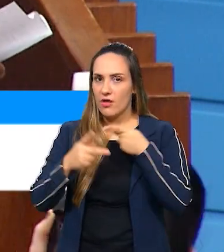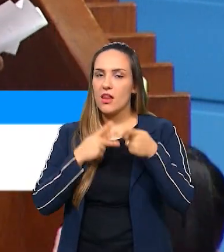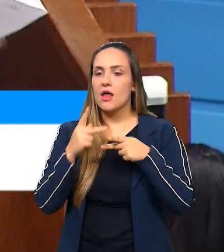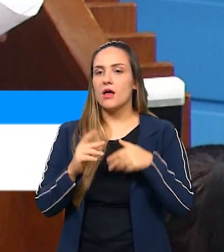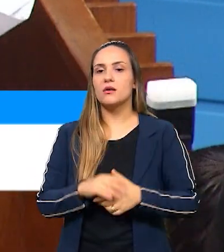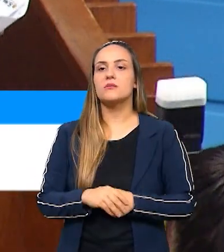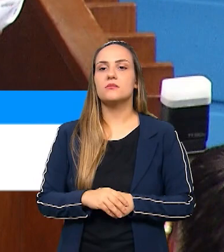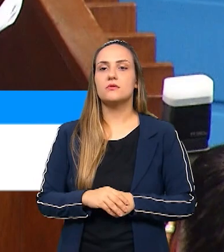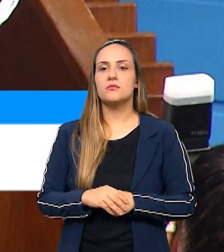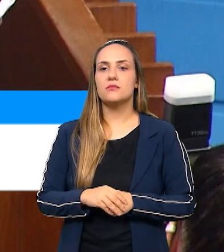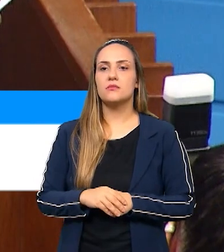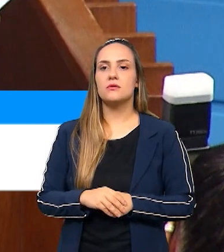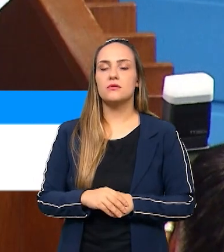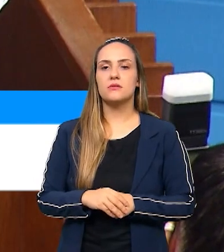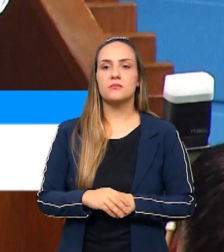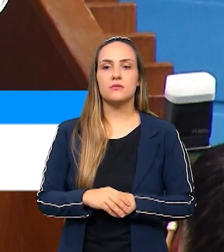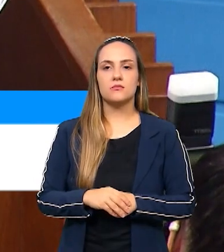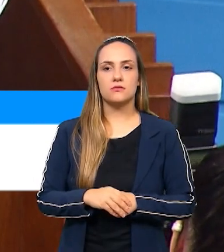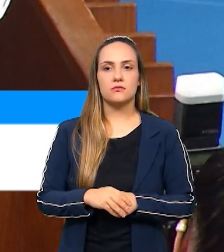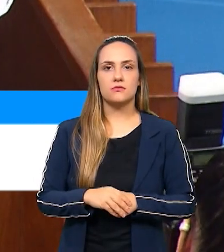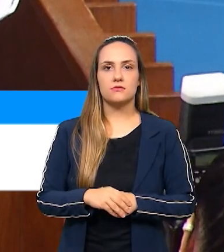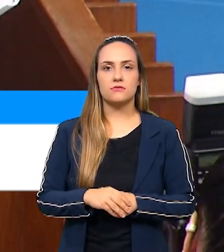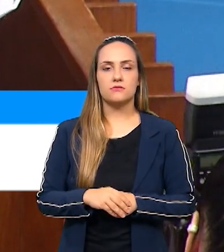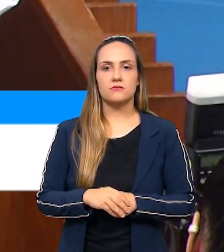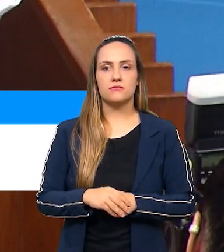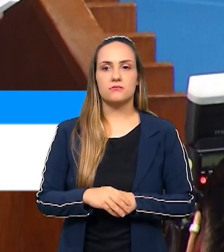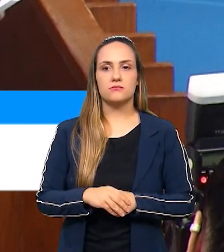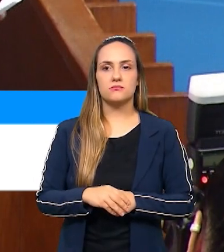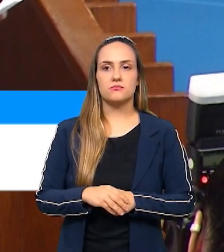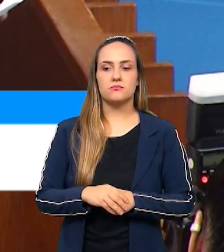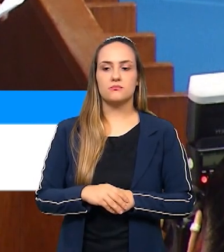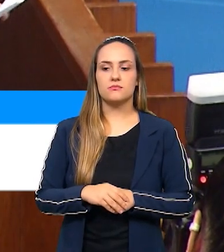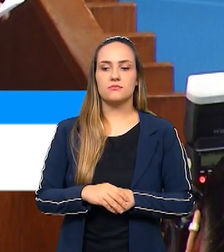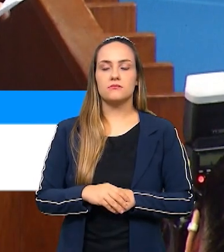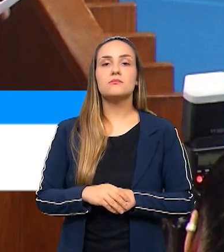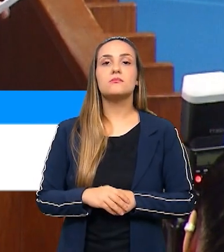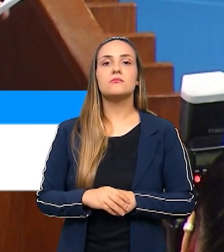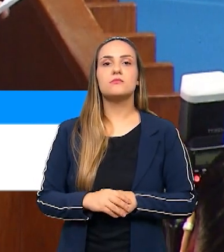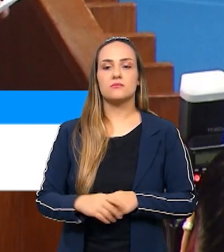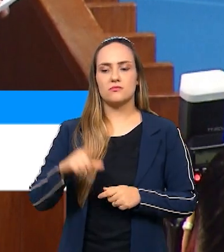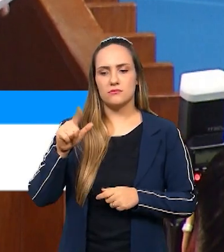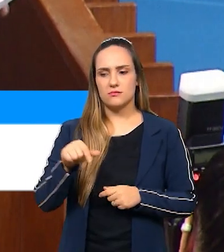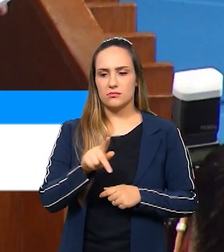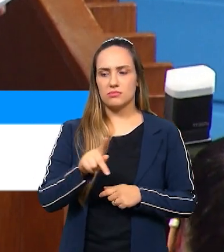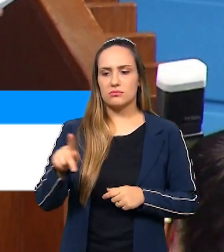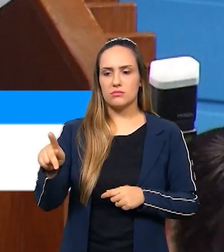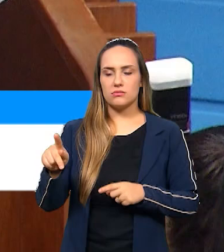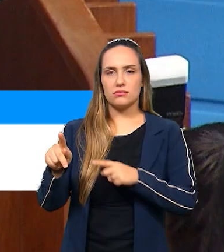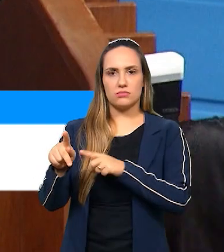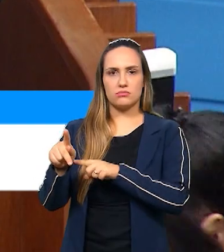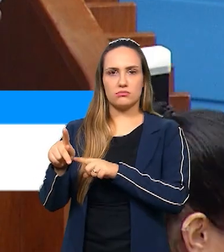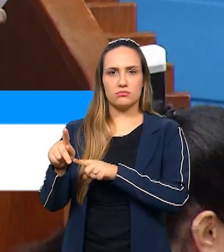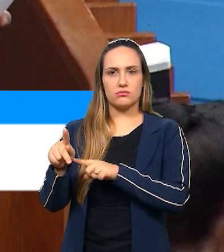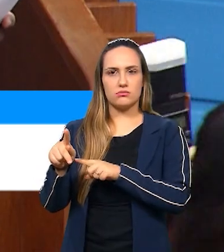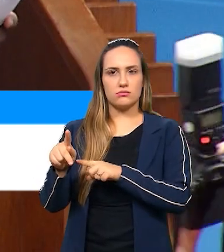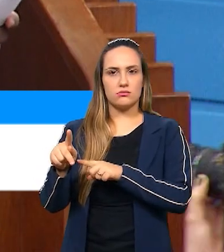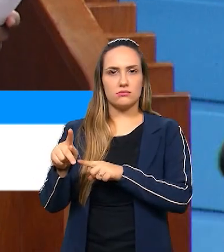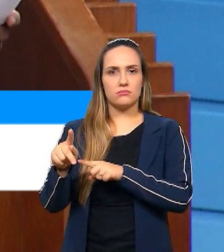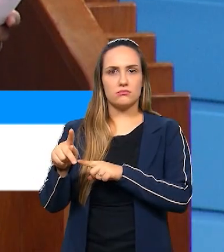registrar a manifestação do senhor presidente